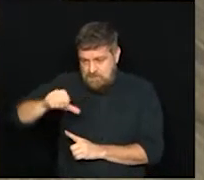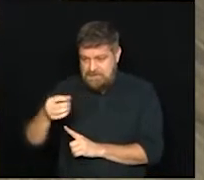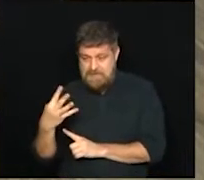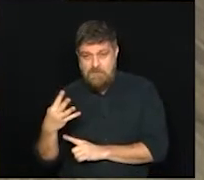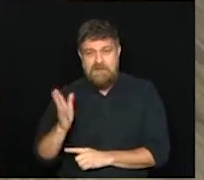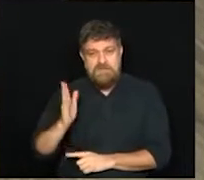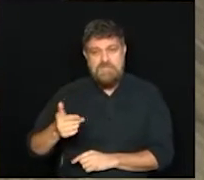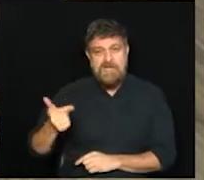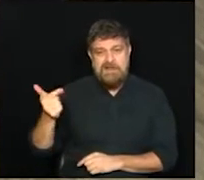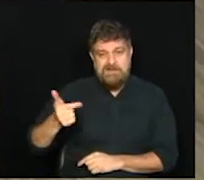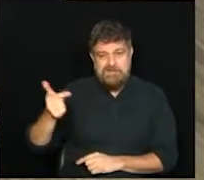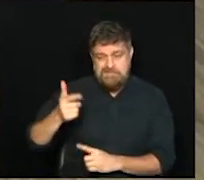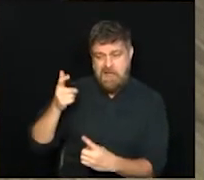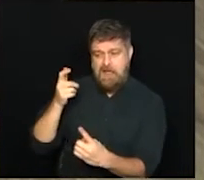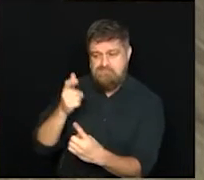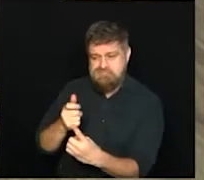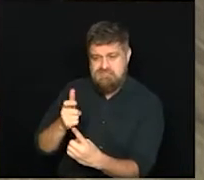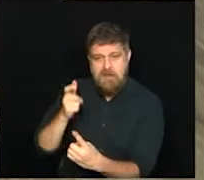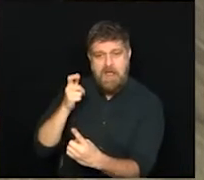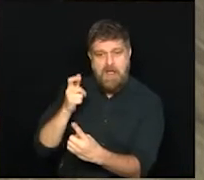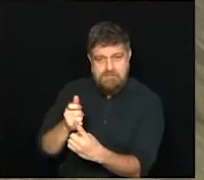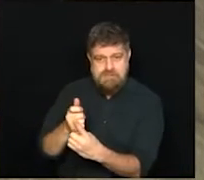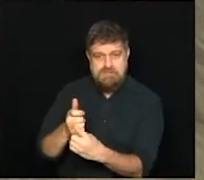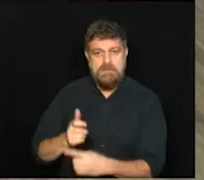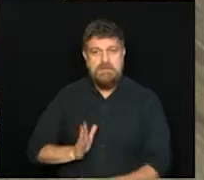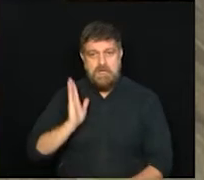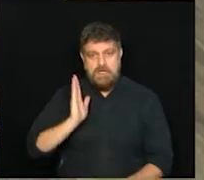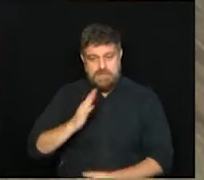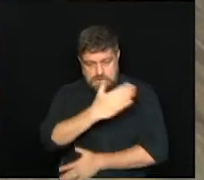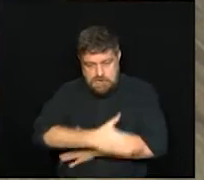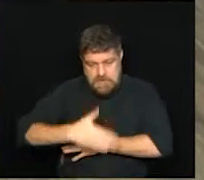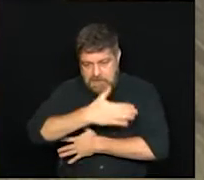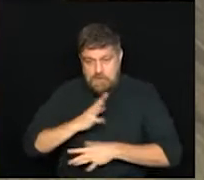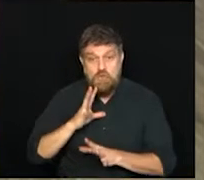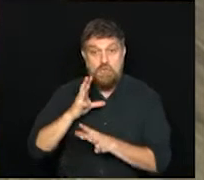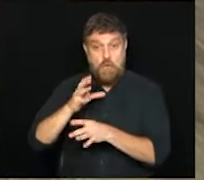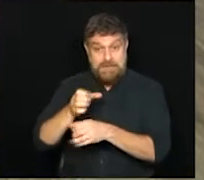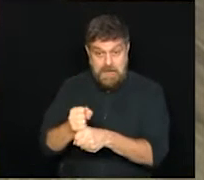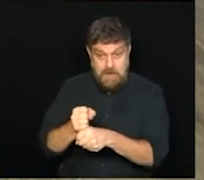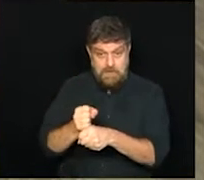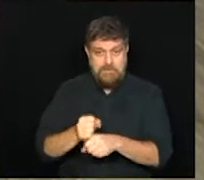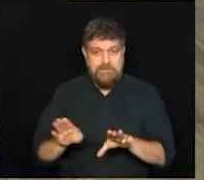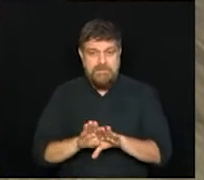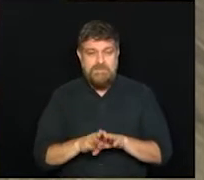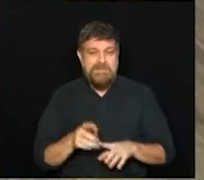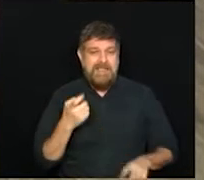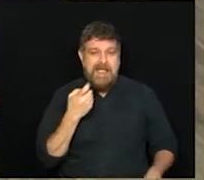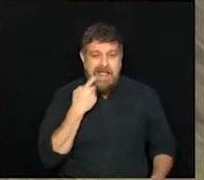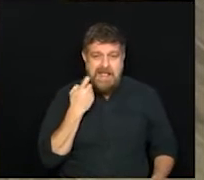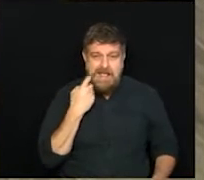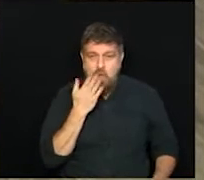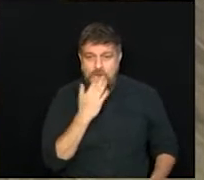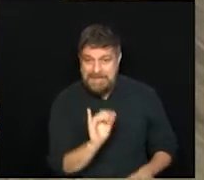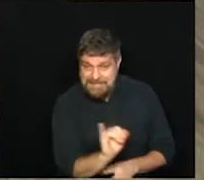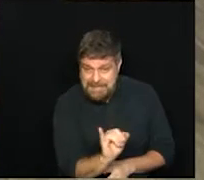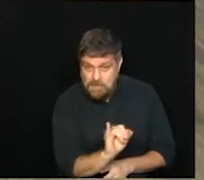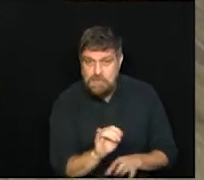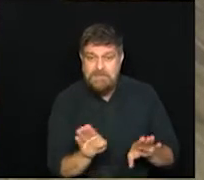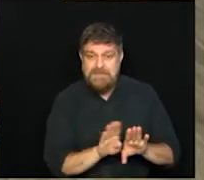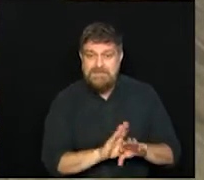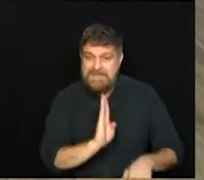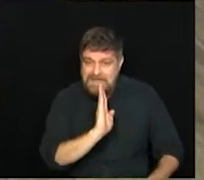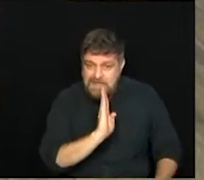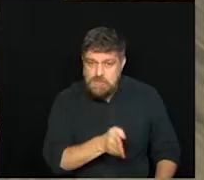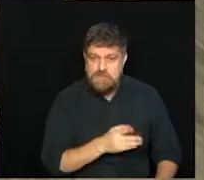24.694 são as 2 doses, ou seja, a imunização completa. Itatiba, Indaiatuba também já